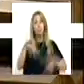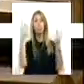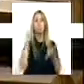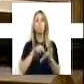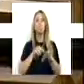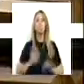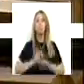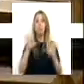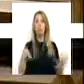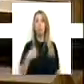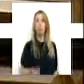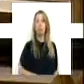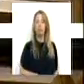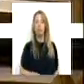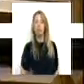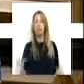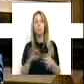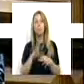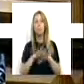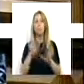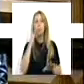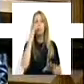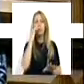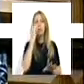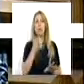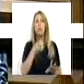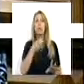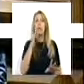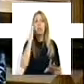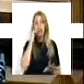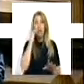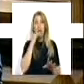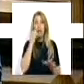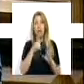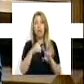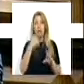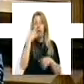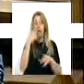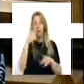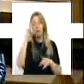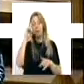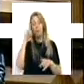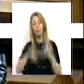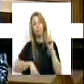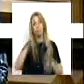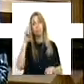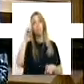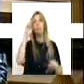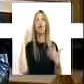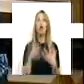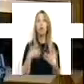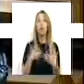por parte dos Verdes. Relativamente à crise dos refugiados, Sr. Primeiro-Ministro, estamos confrontados com uma crise